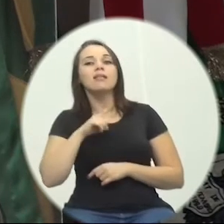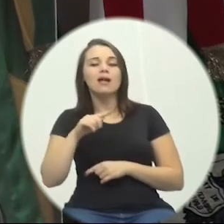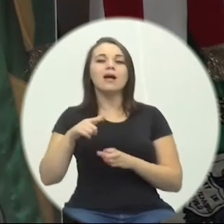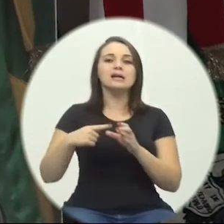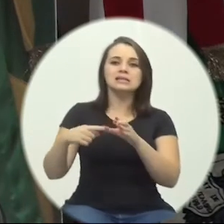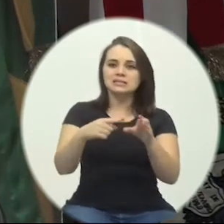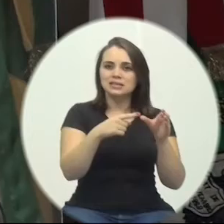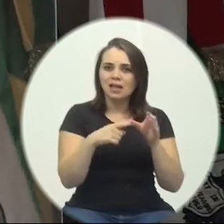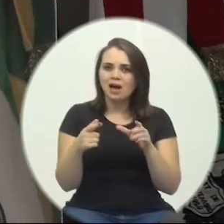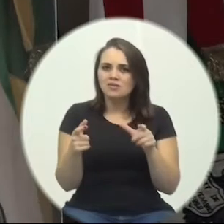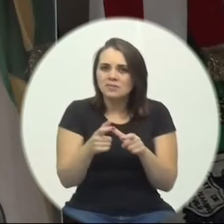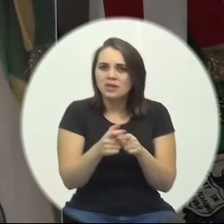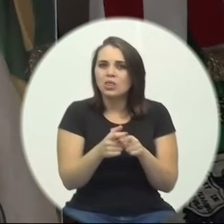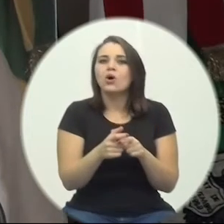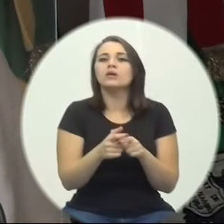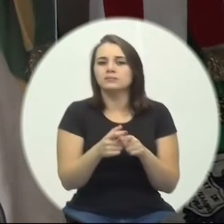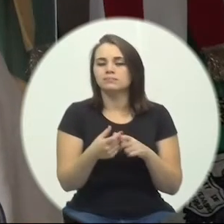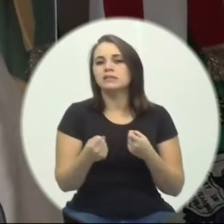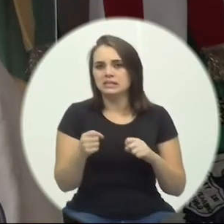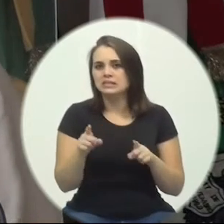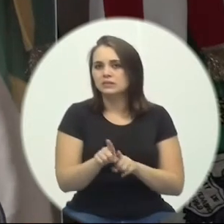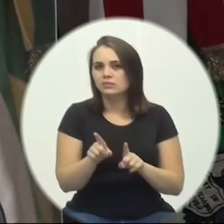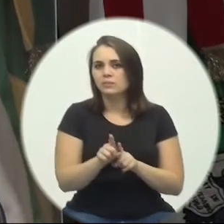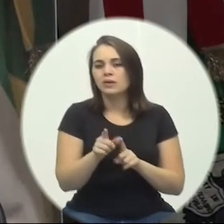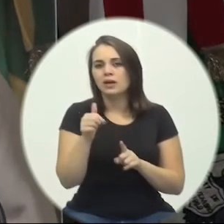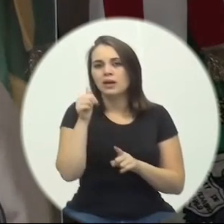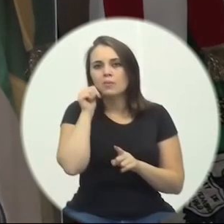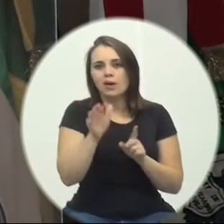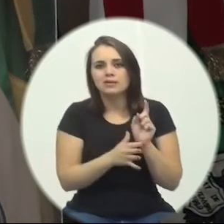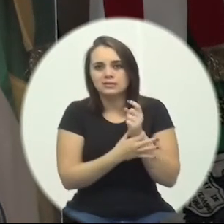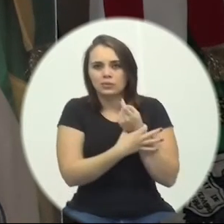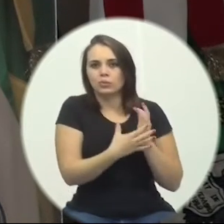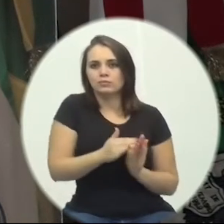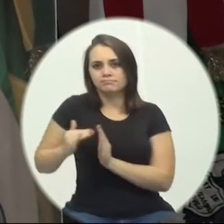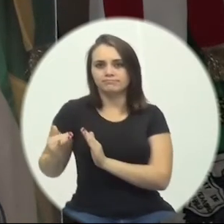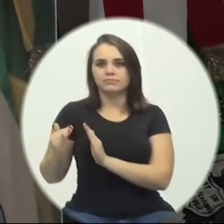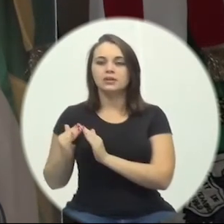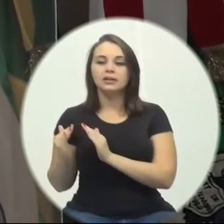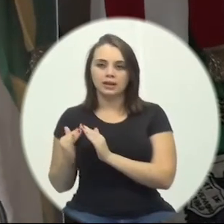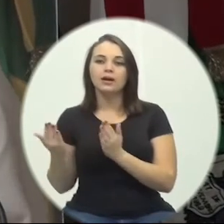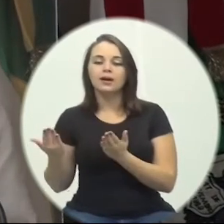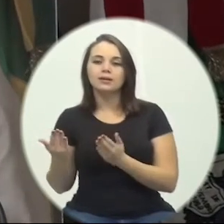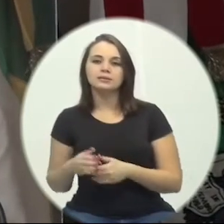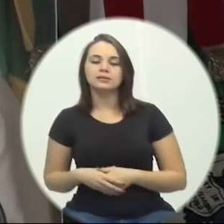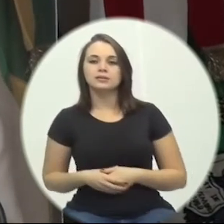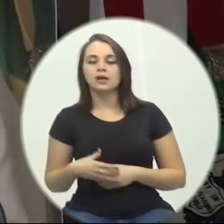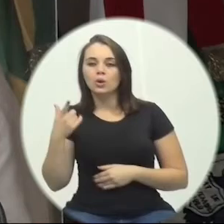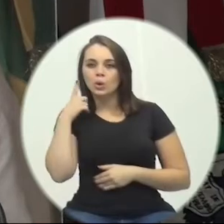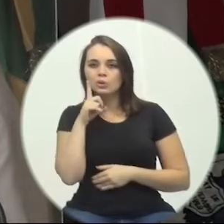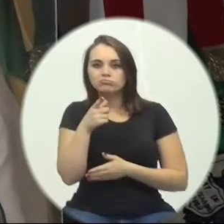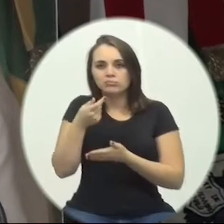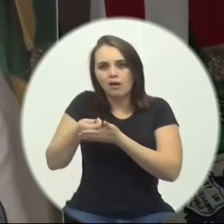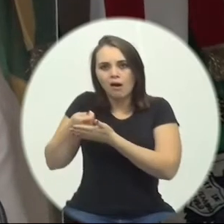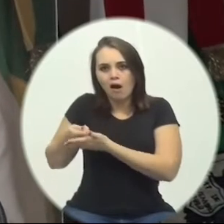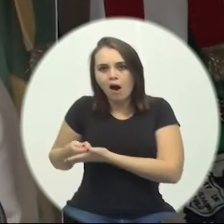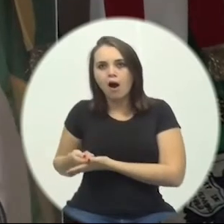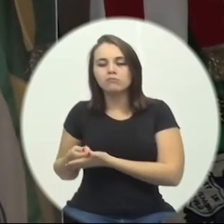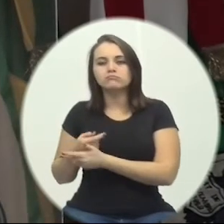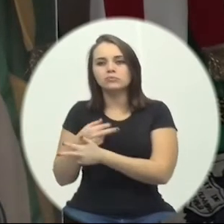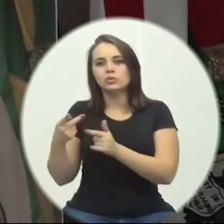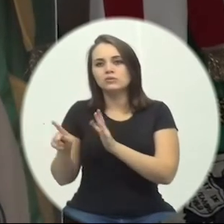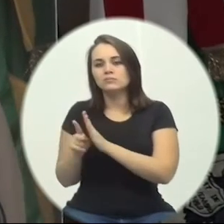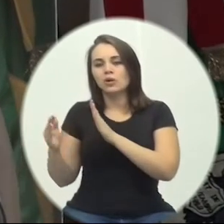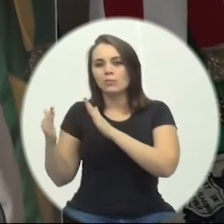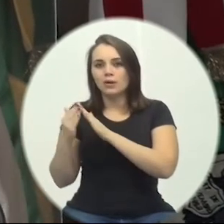Nos municípios menores não têm essa condição, muitas vezes, de garantir toda a estrutura que requer uma casa de acolhimento às mulheres e seus filhos.